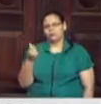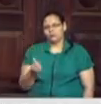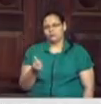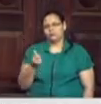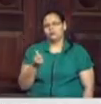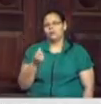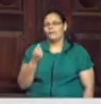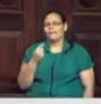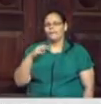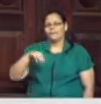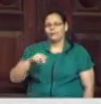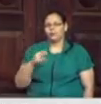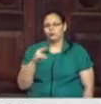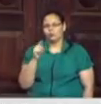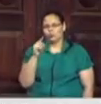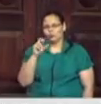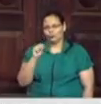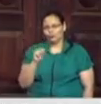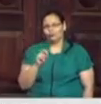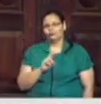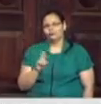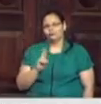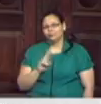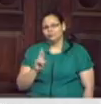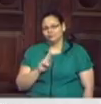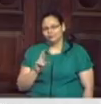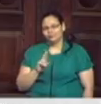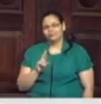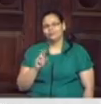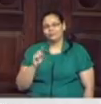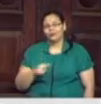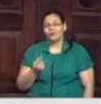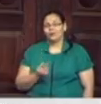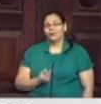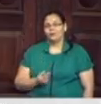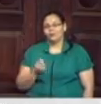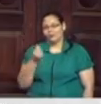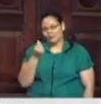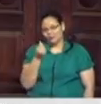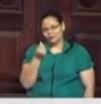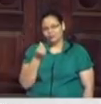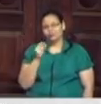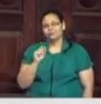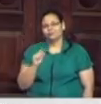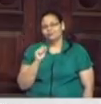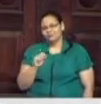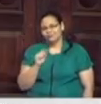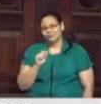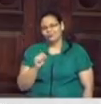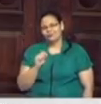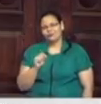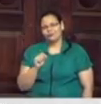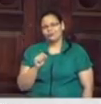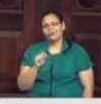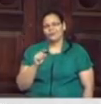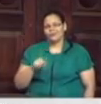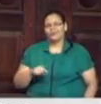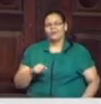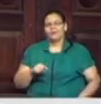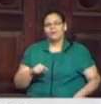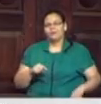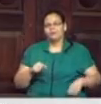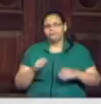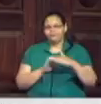686 milhões de reais. Esse é o valor que as